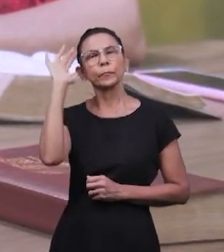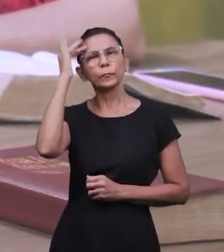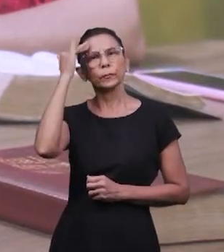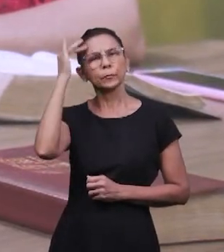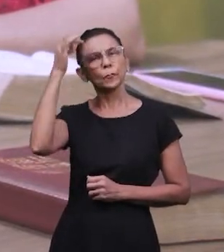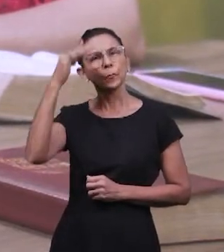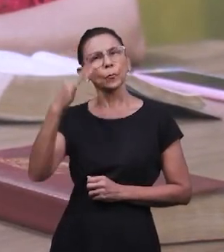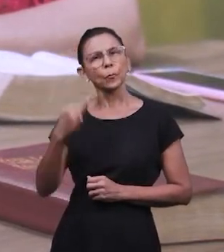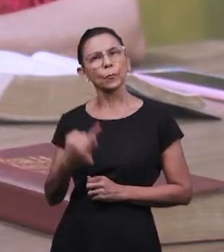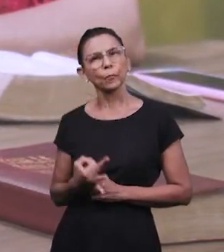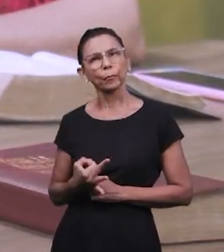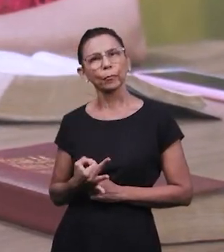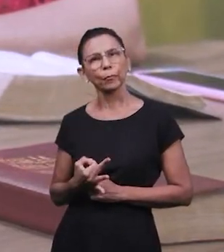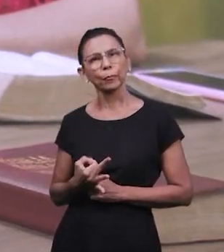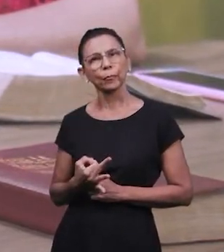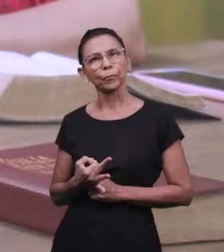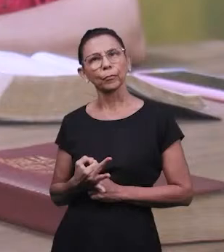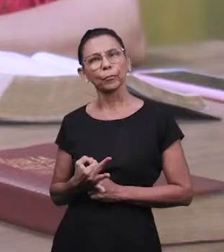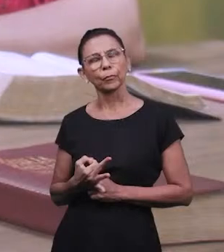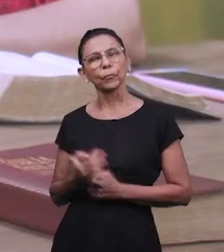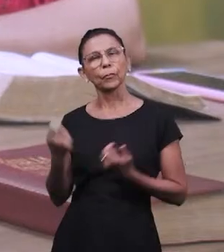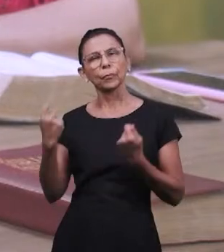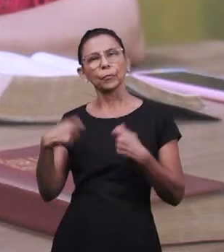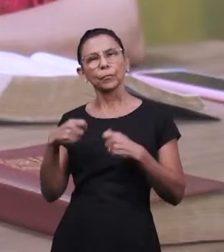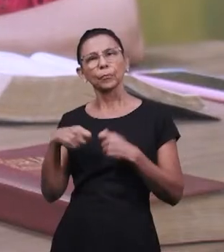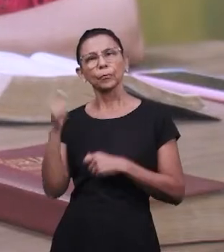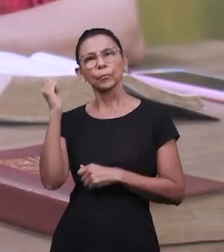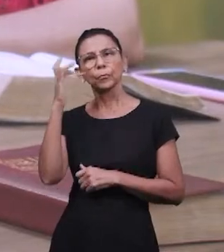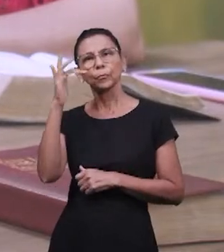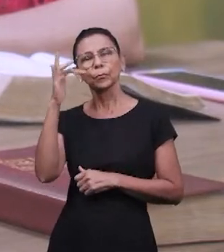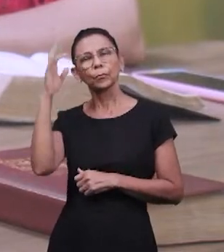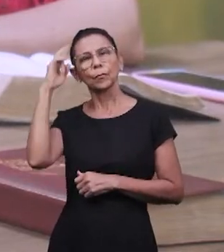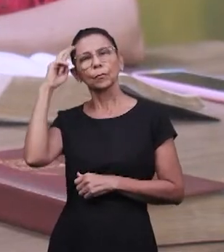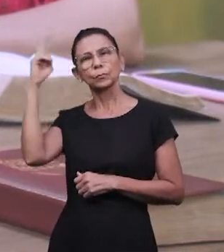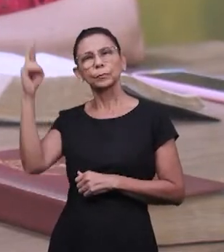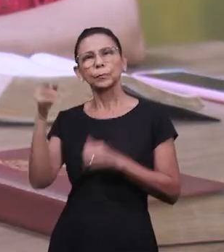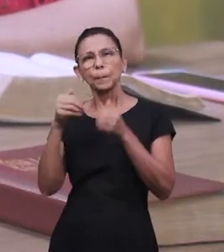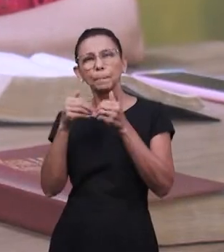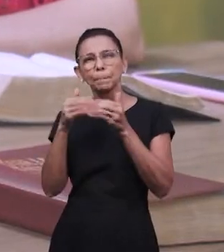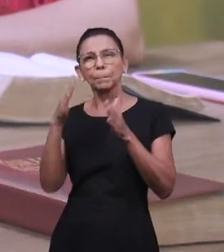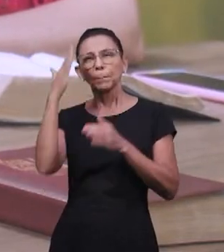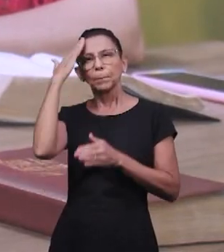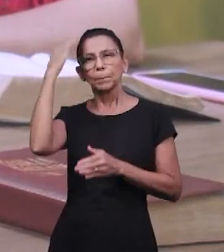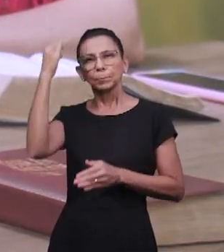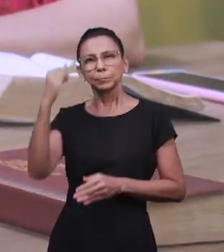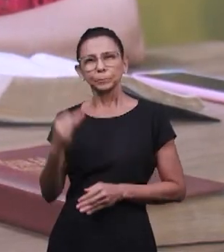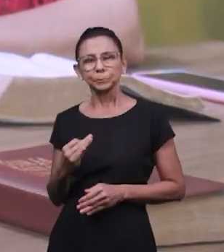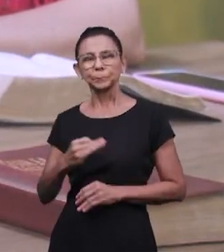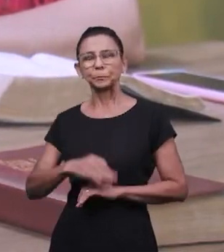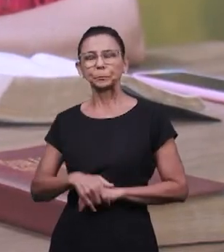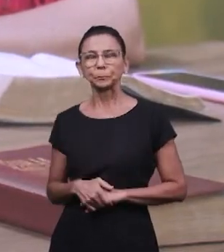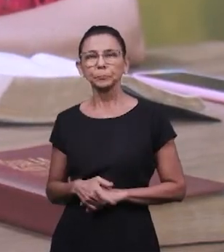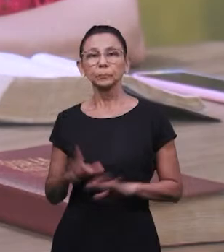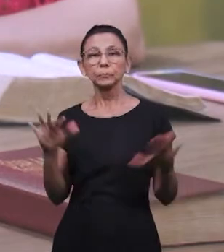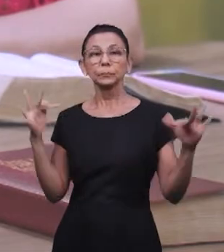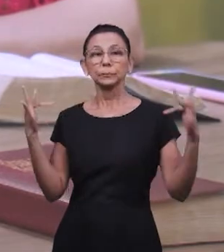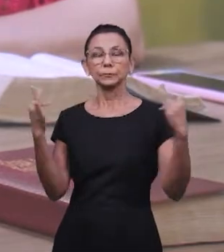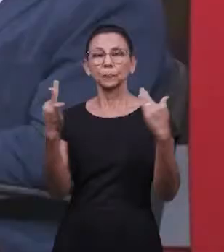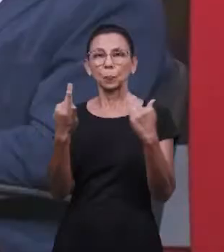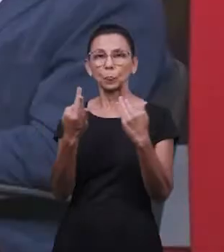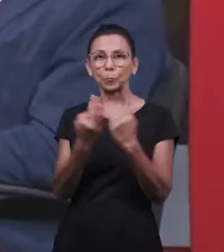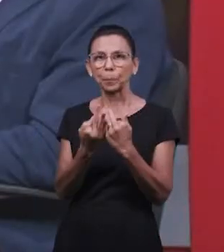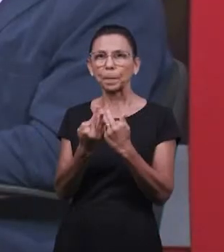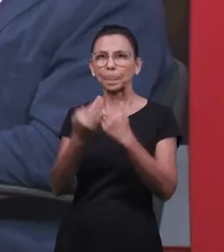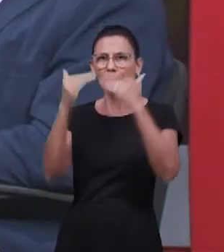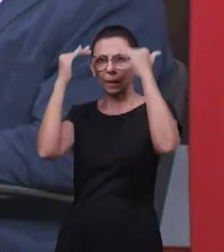nosso tesouro. Há outro trecho que fala que é o princípio da sabedoria. Então, uma família que teme ao Senhor e ensina